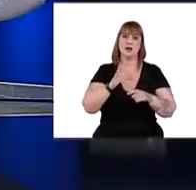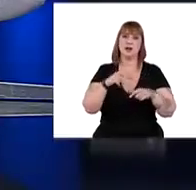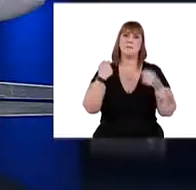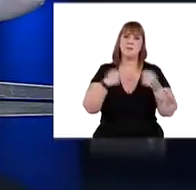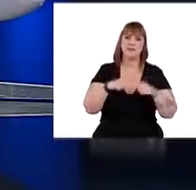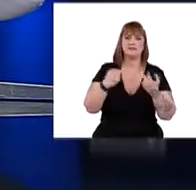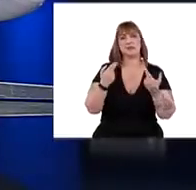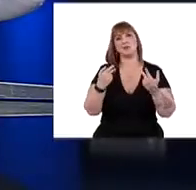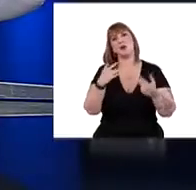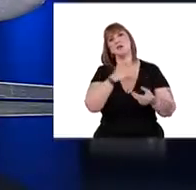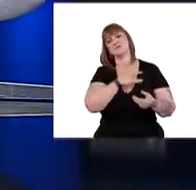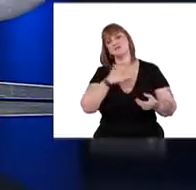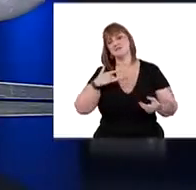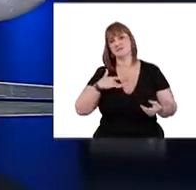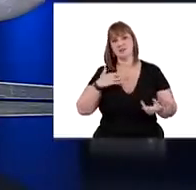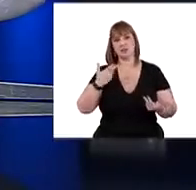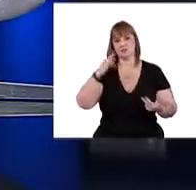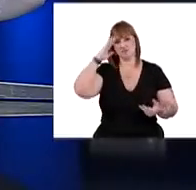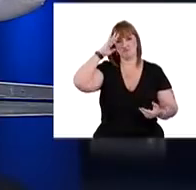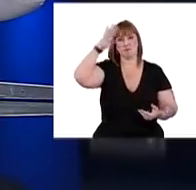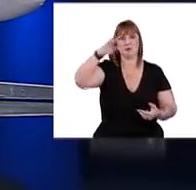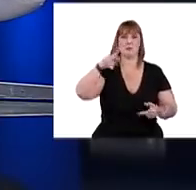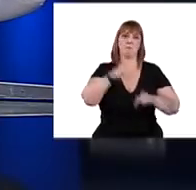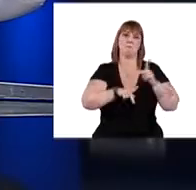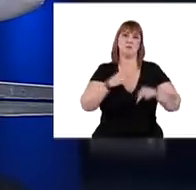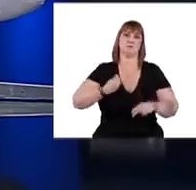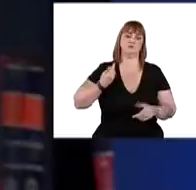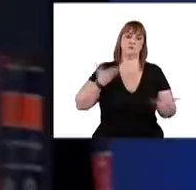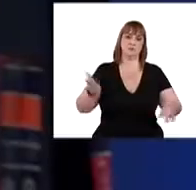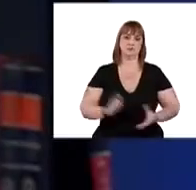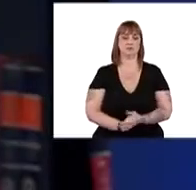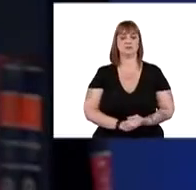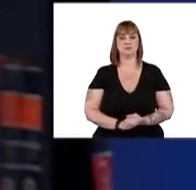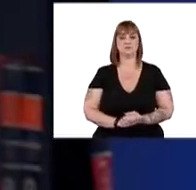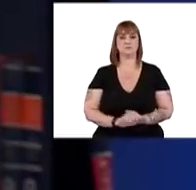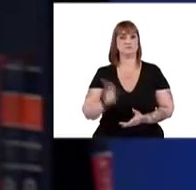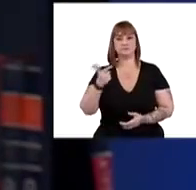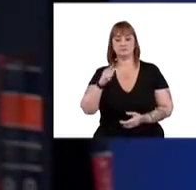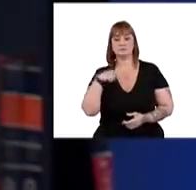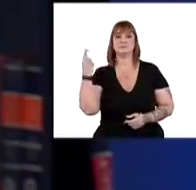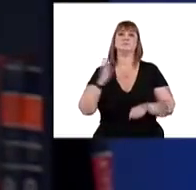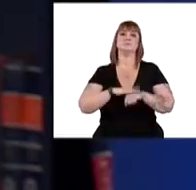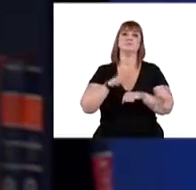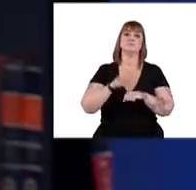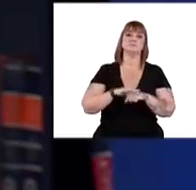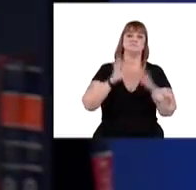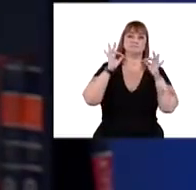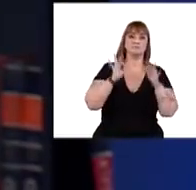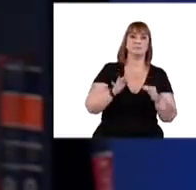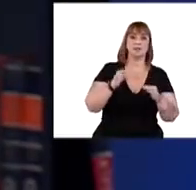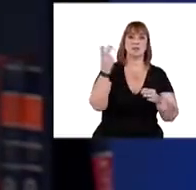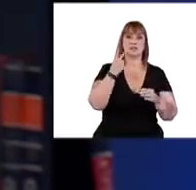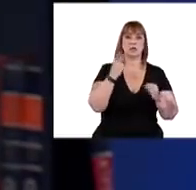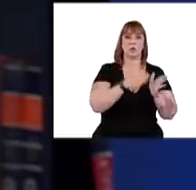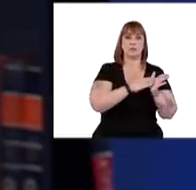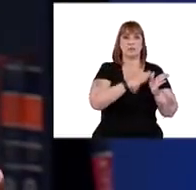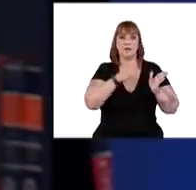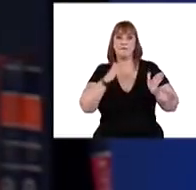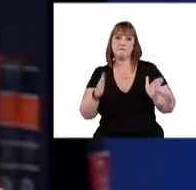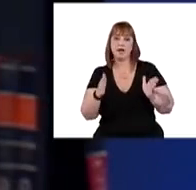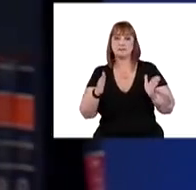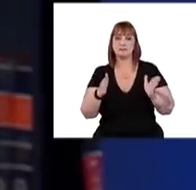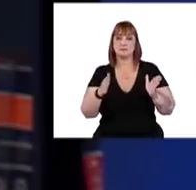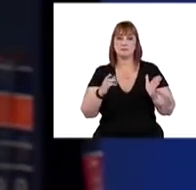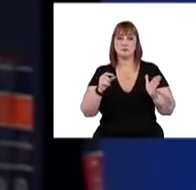como a saúde, por exemplo, que são fundamentais para as pessoas? Não, porque nós faremos justamente com a segunda fase, que é